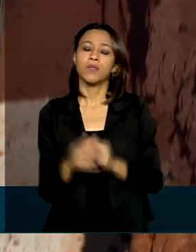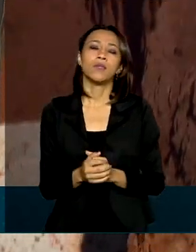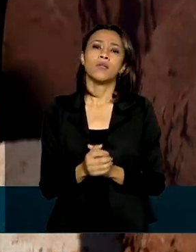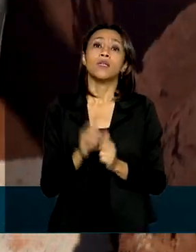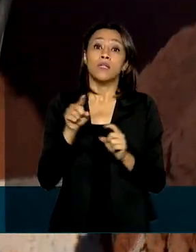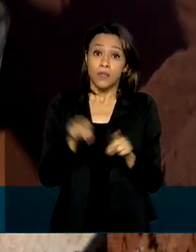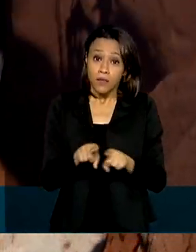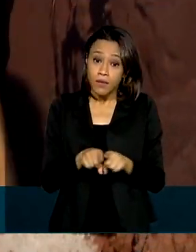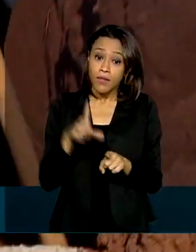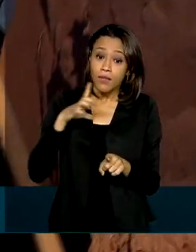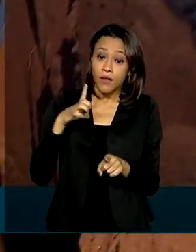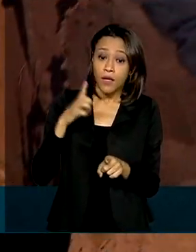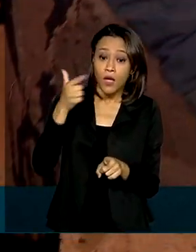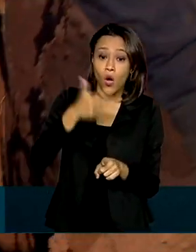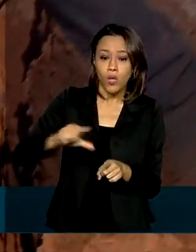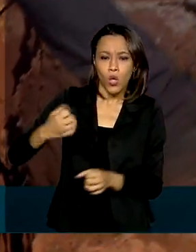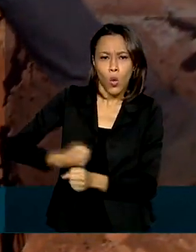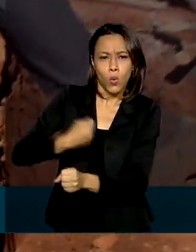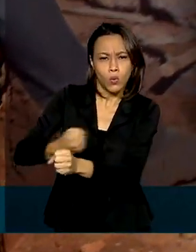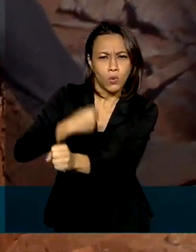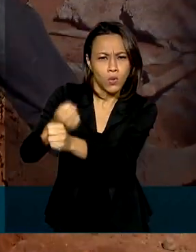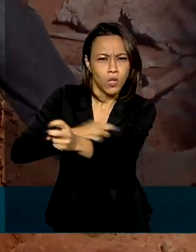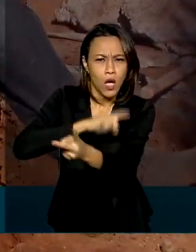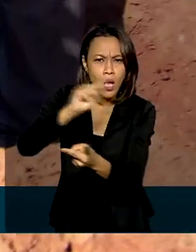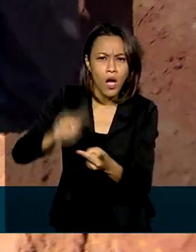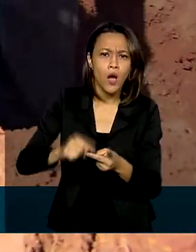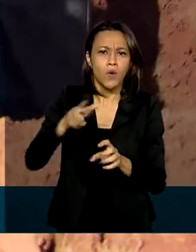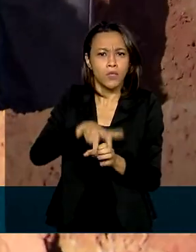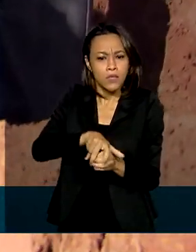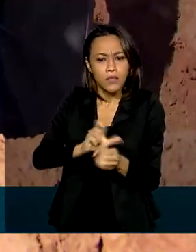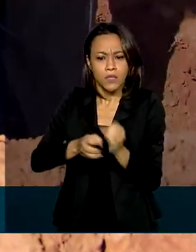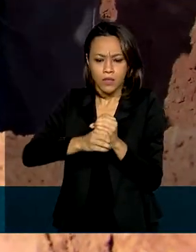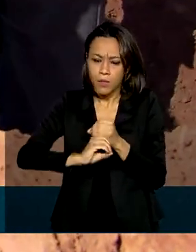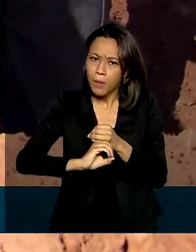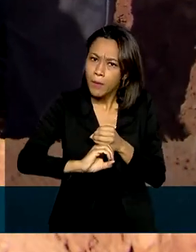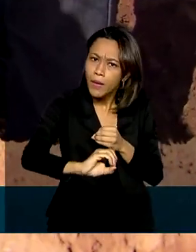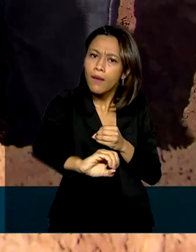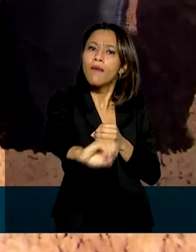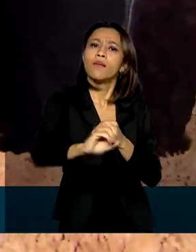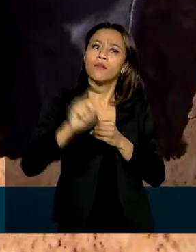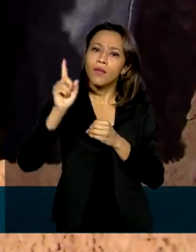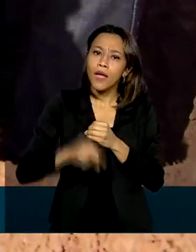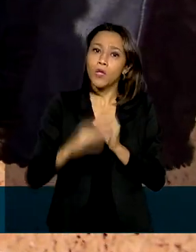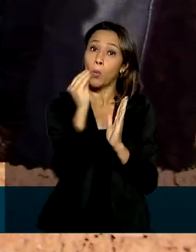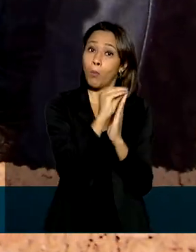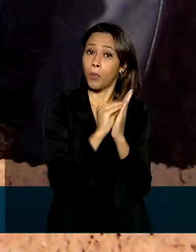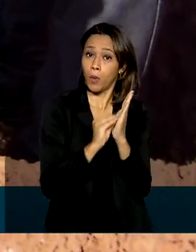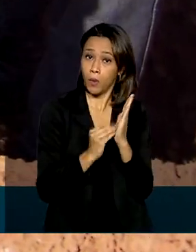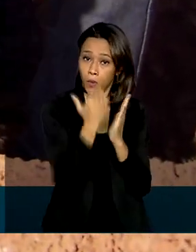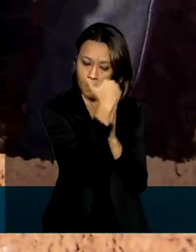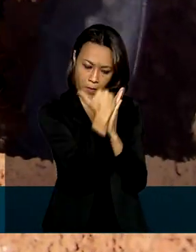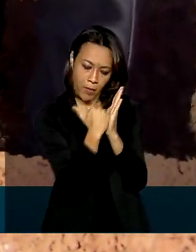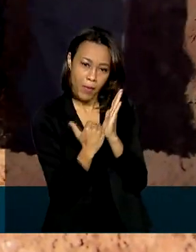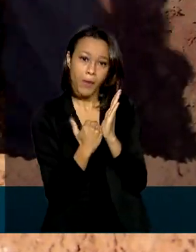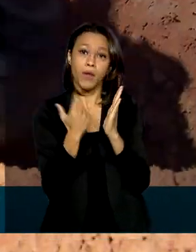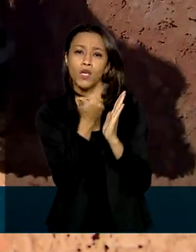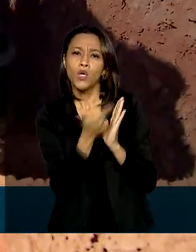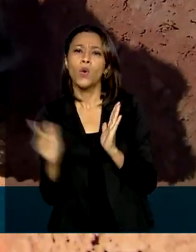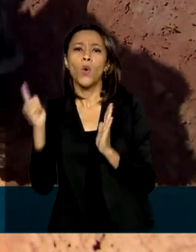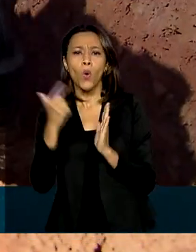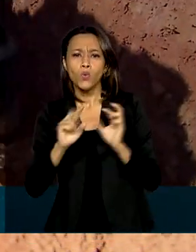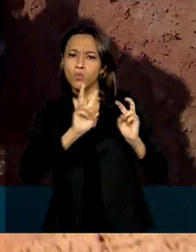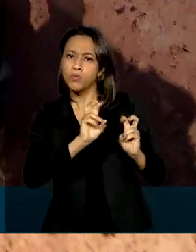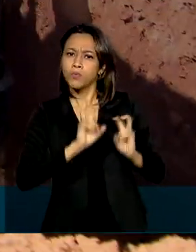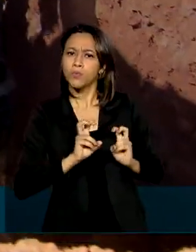a destinação estão obras e ações de saneamento básico do programa lixão zero e outros